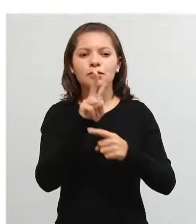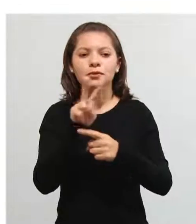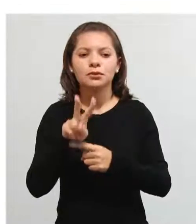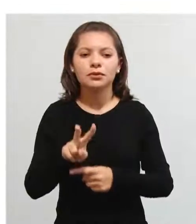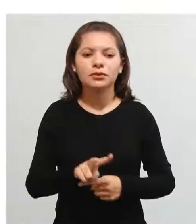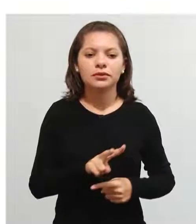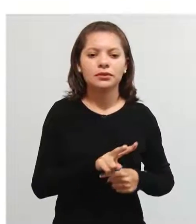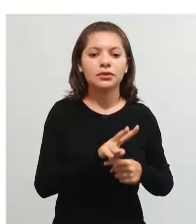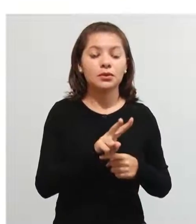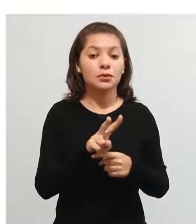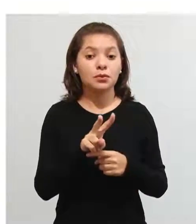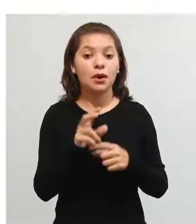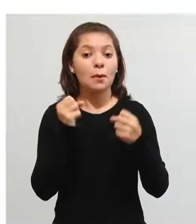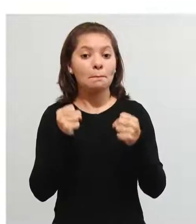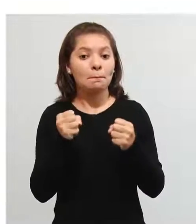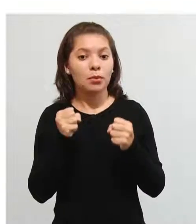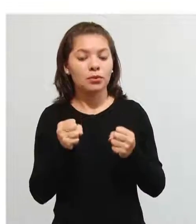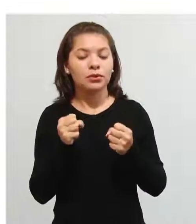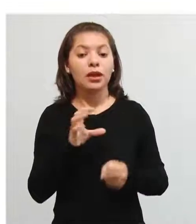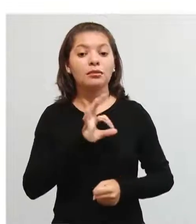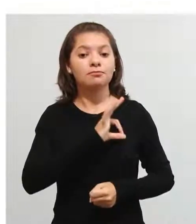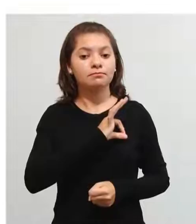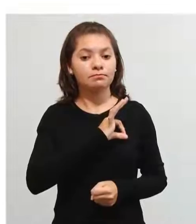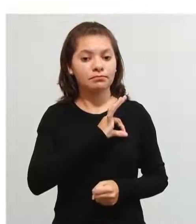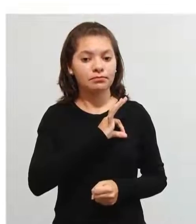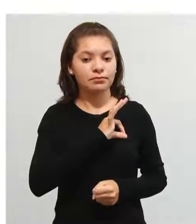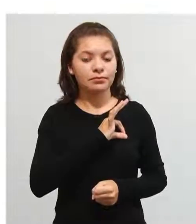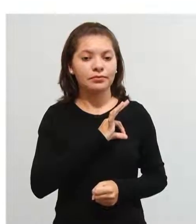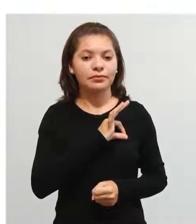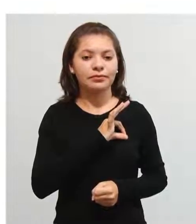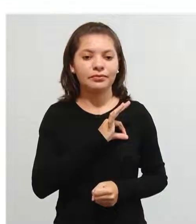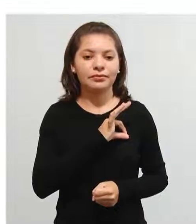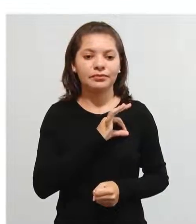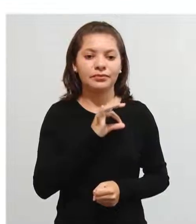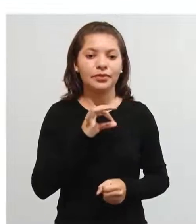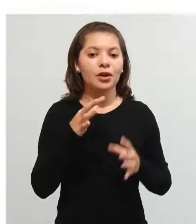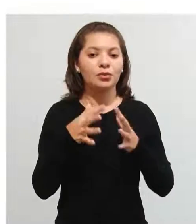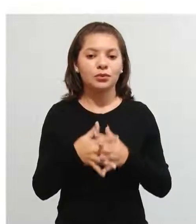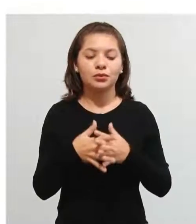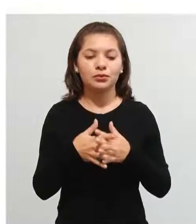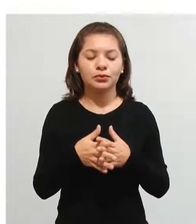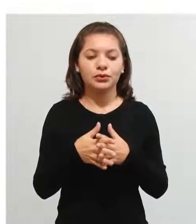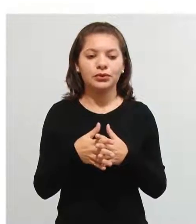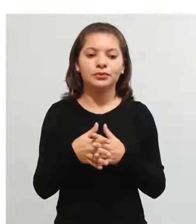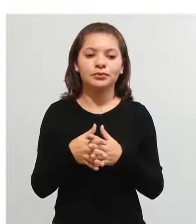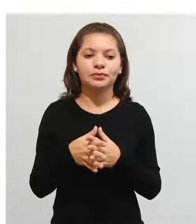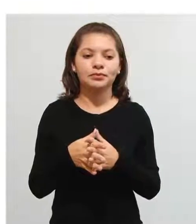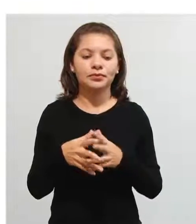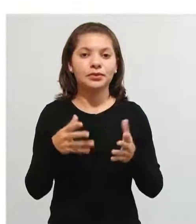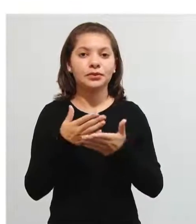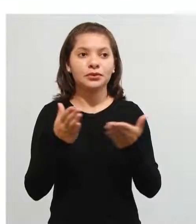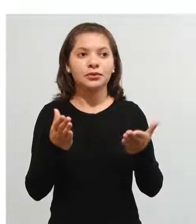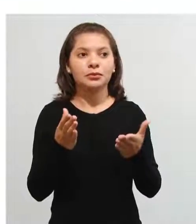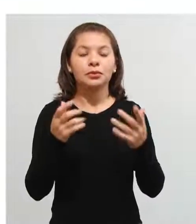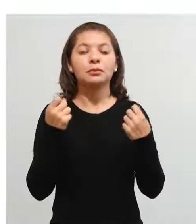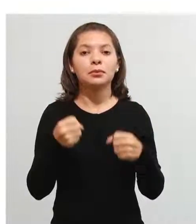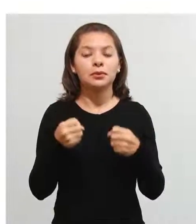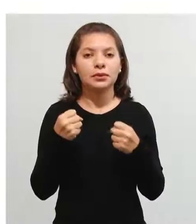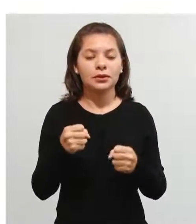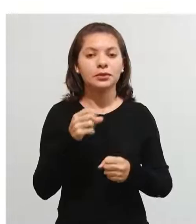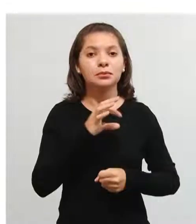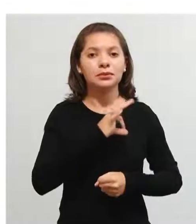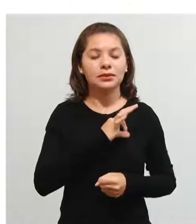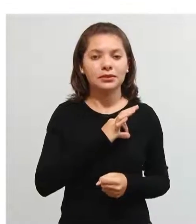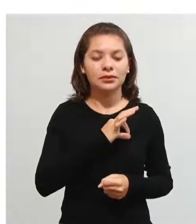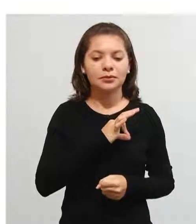polícia. Poder de polícia administrativa não é o poder da polícia, não confundam, tá? Vocês vão ver muito poder de polícia lá em taxas.